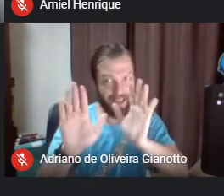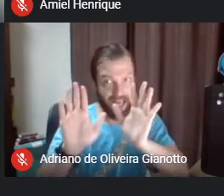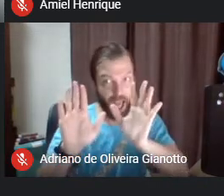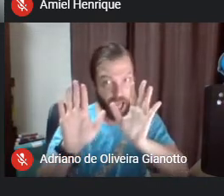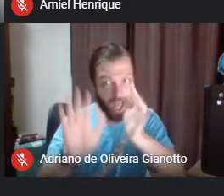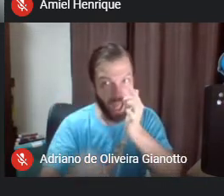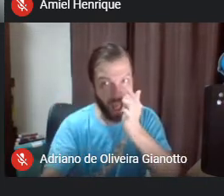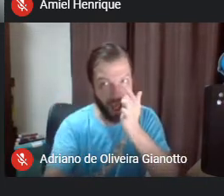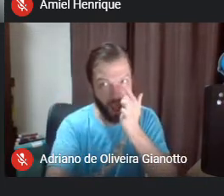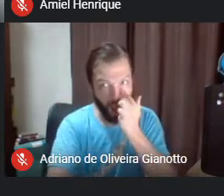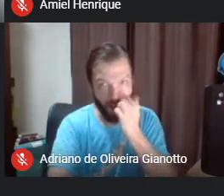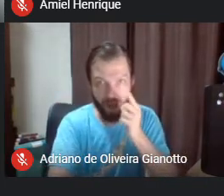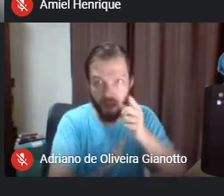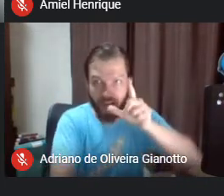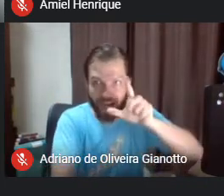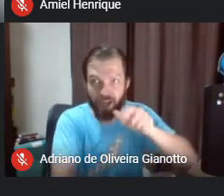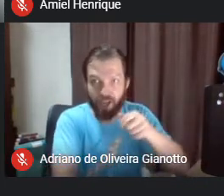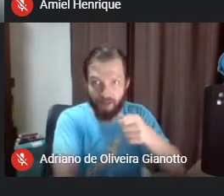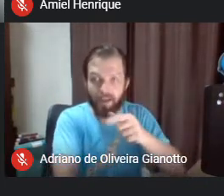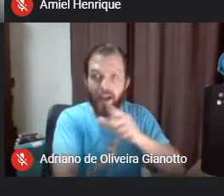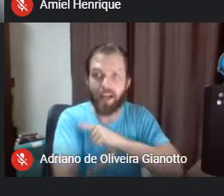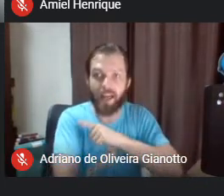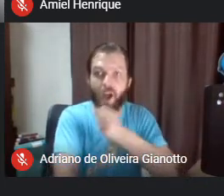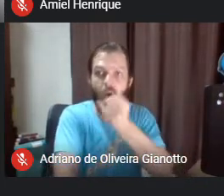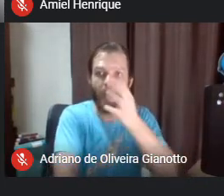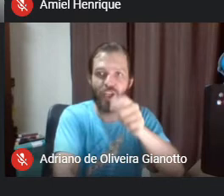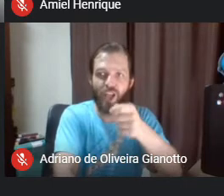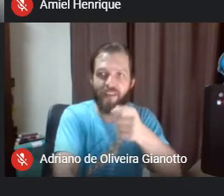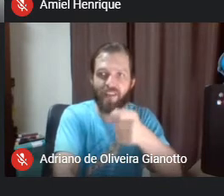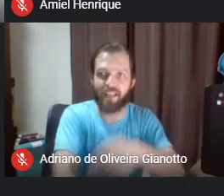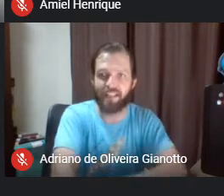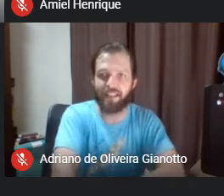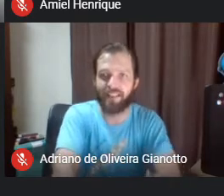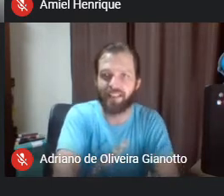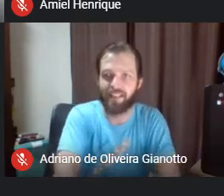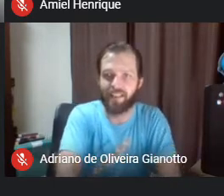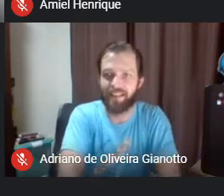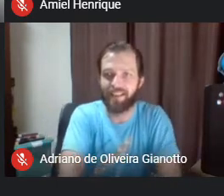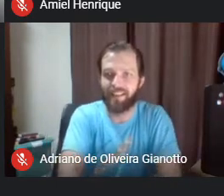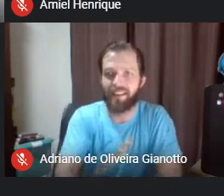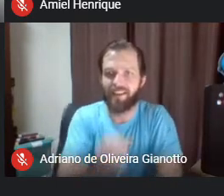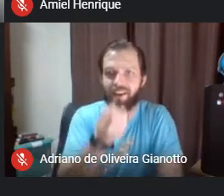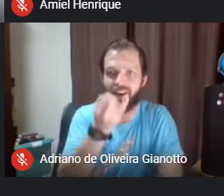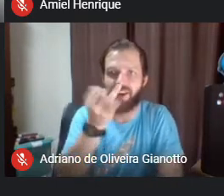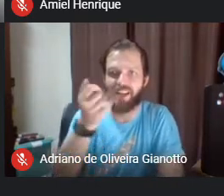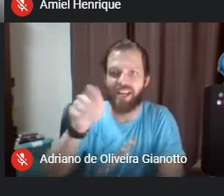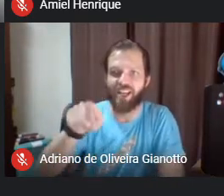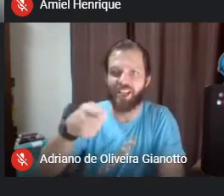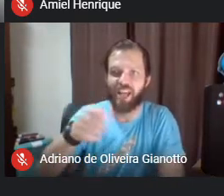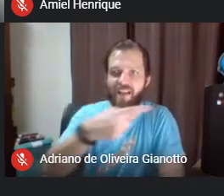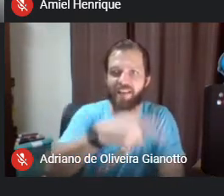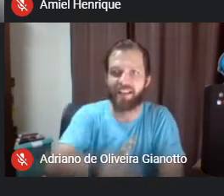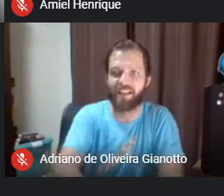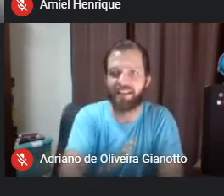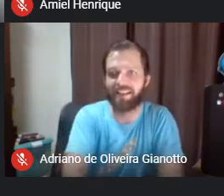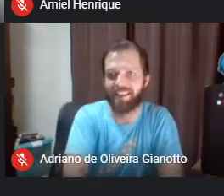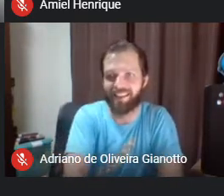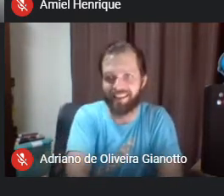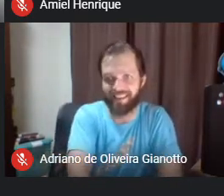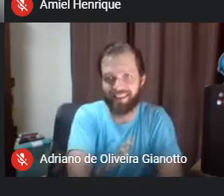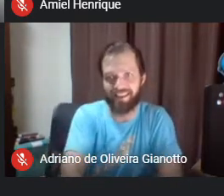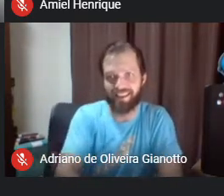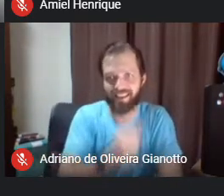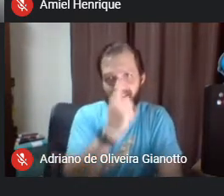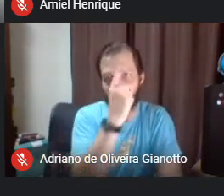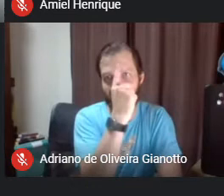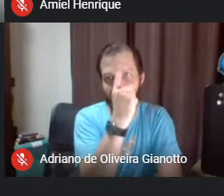Ok, obrigado. Agora, preste atenção. DLP, sabe quantas chaves ele tinha? Quantas